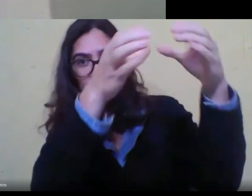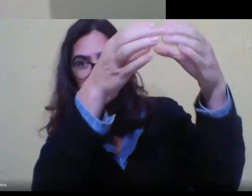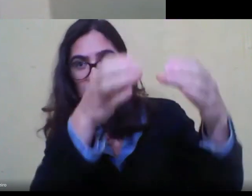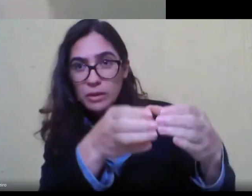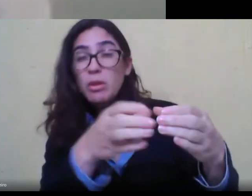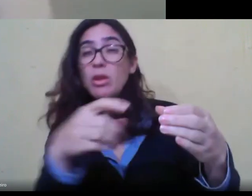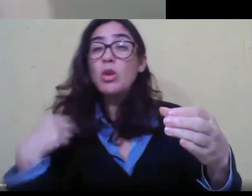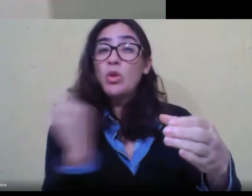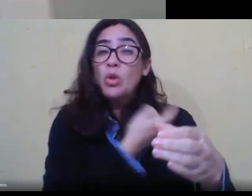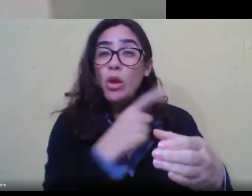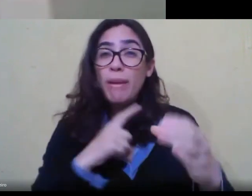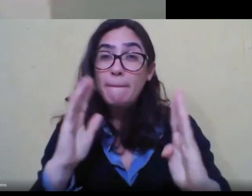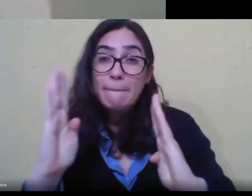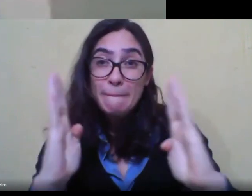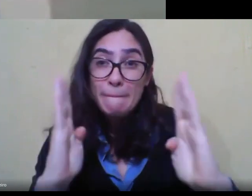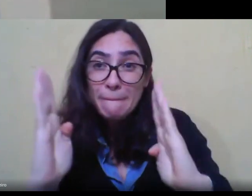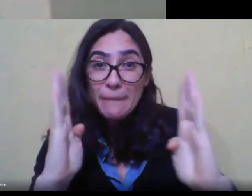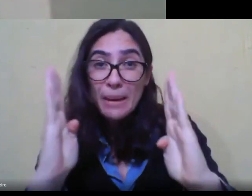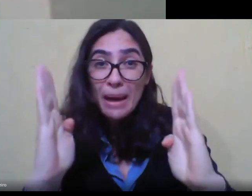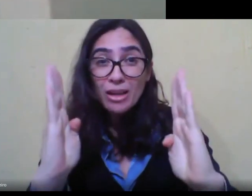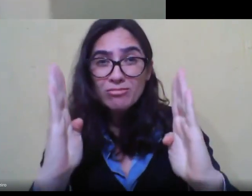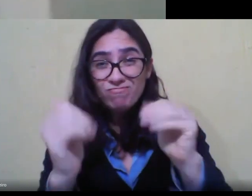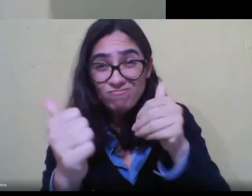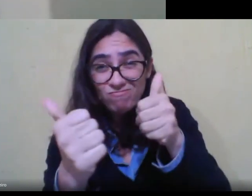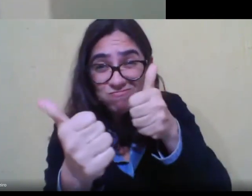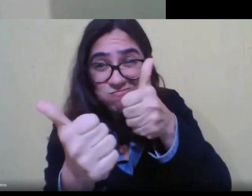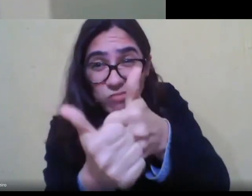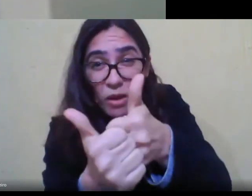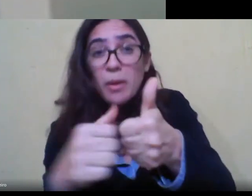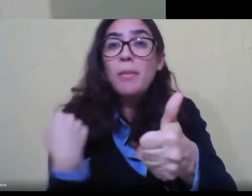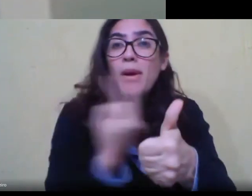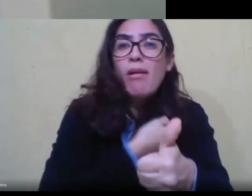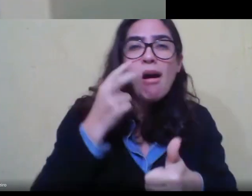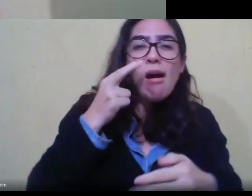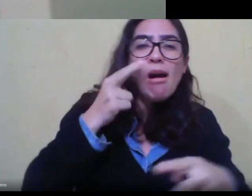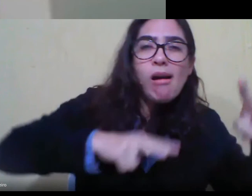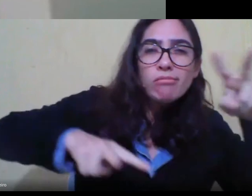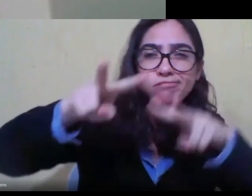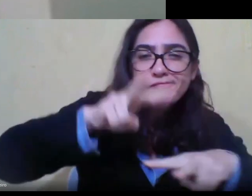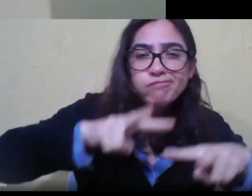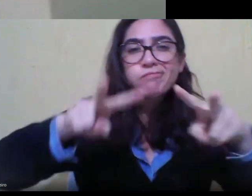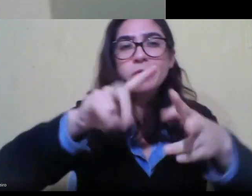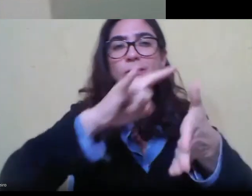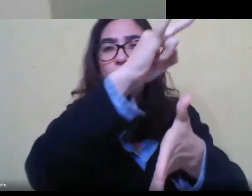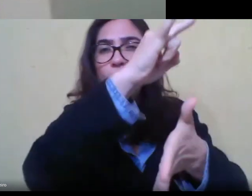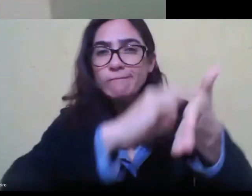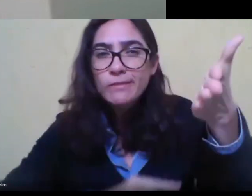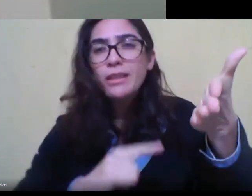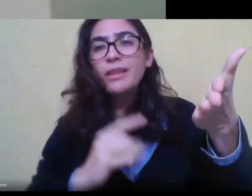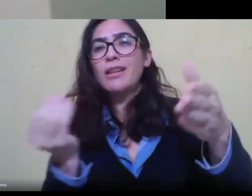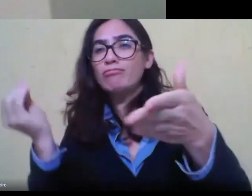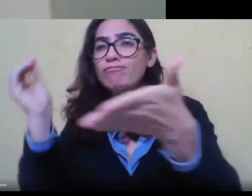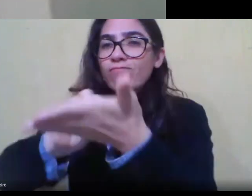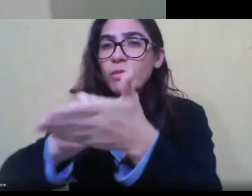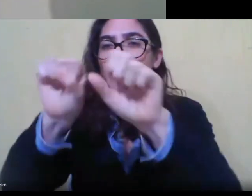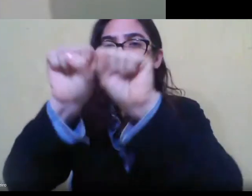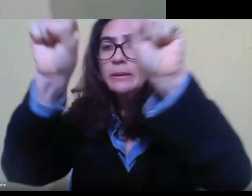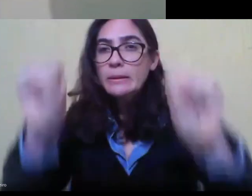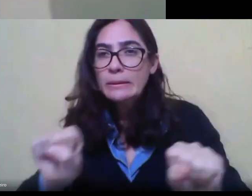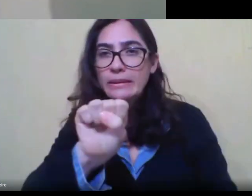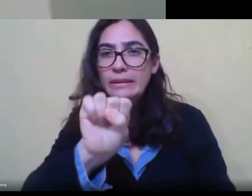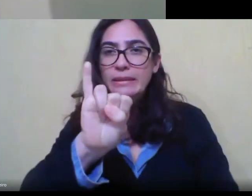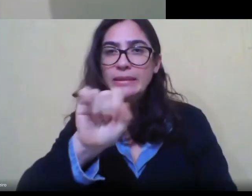pensasse um pouquinho, refletisse e deixasse essas alterações para o bloco B, que a gente tenha um pouco mais de tempo, um pouco mais